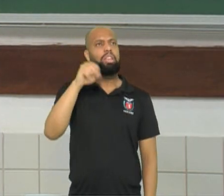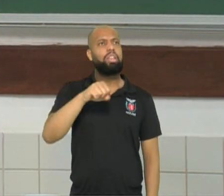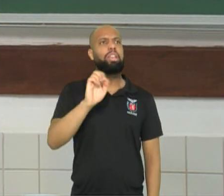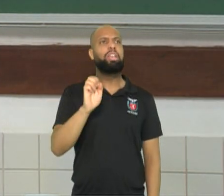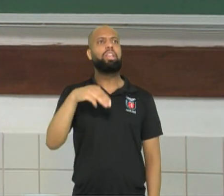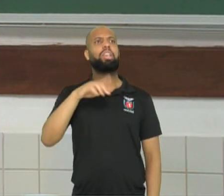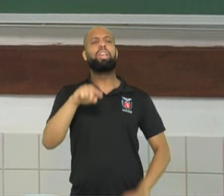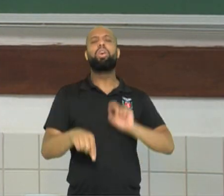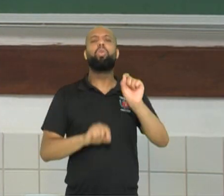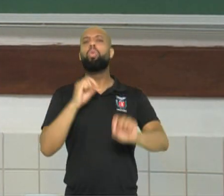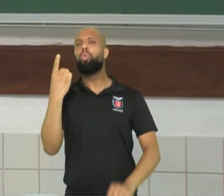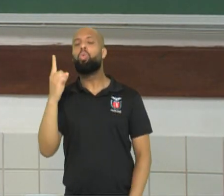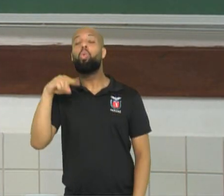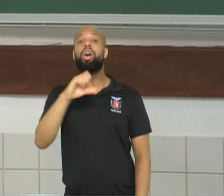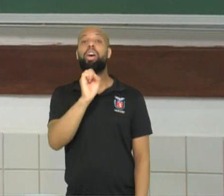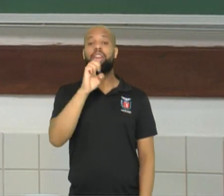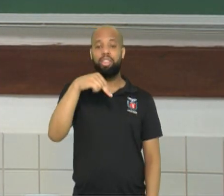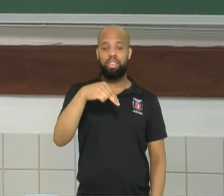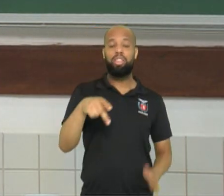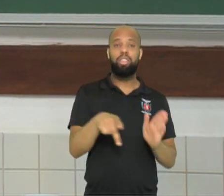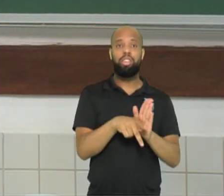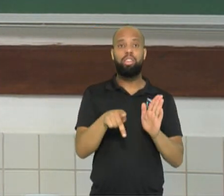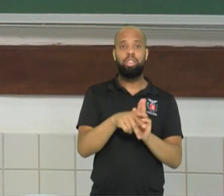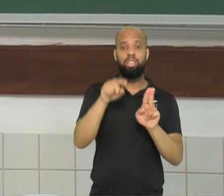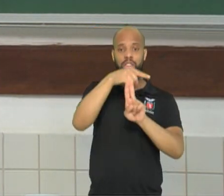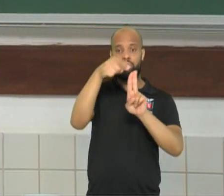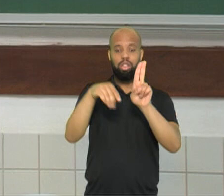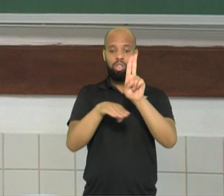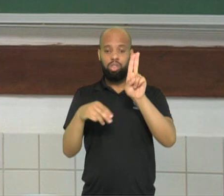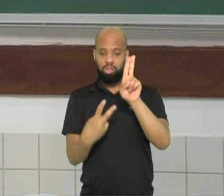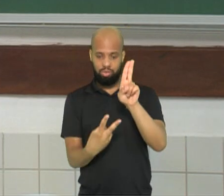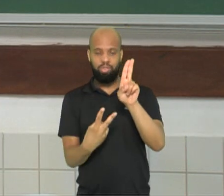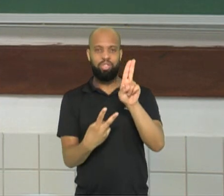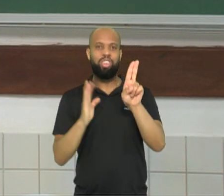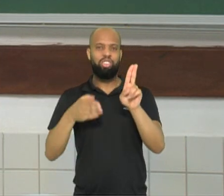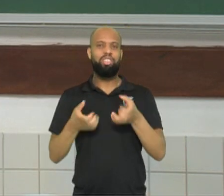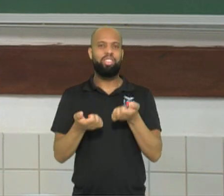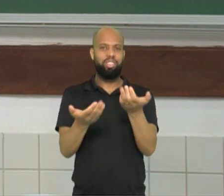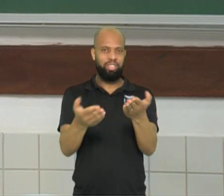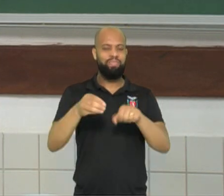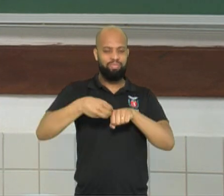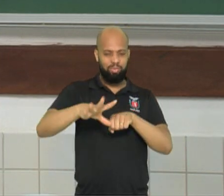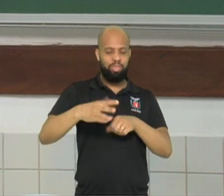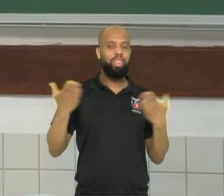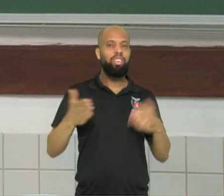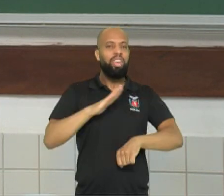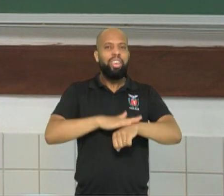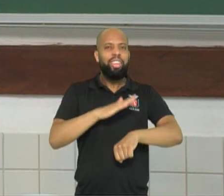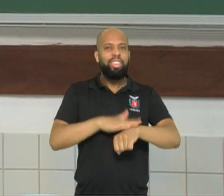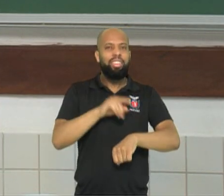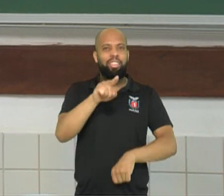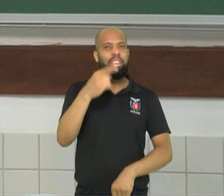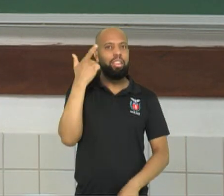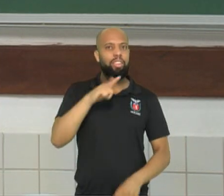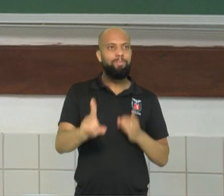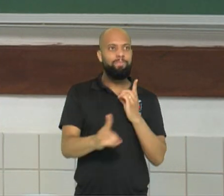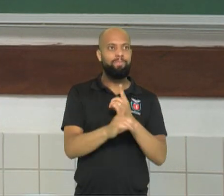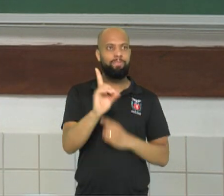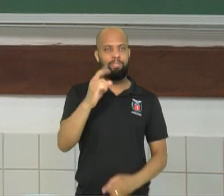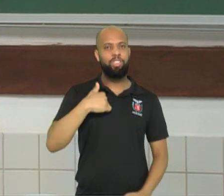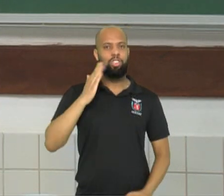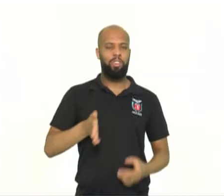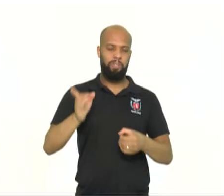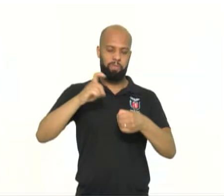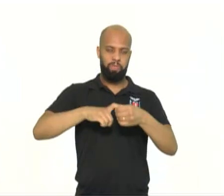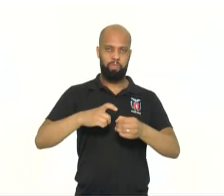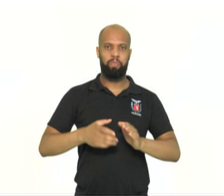é 1? É o seno de π sobre 2 radiano. Já estou dando uma dica. Vou dar um tempo para vocês resolverem e eu já